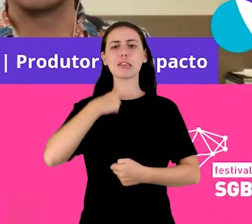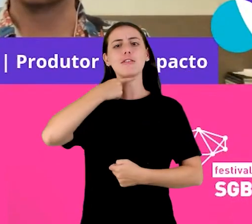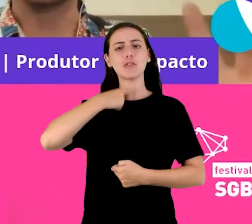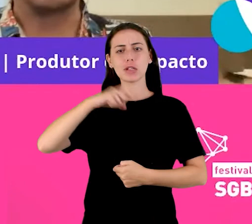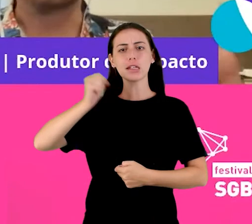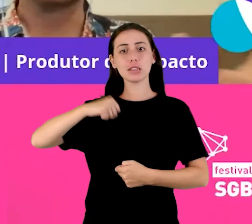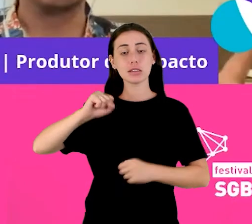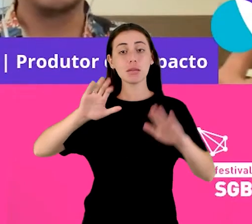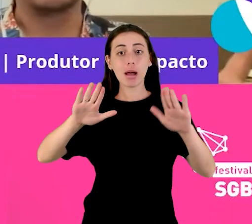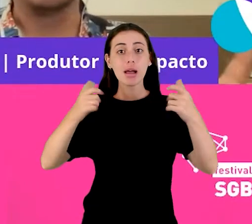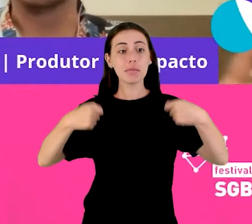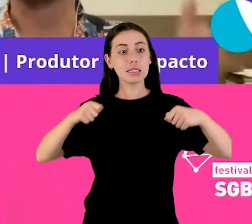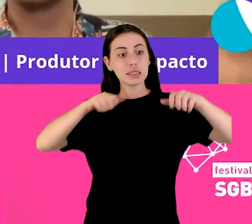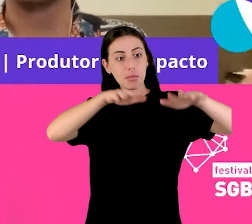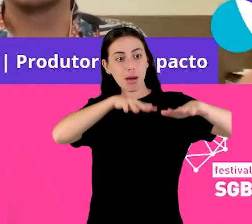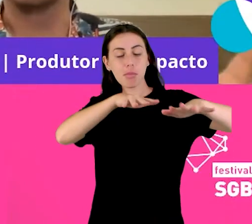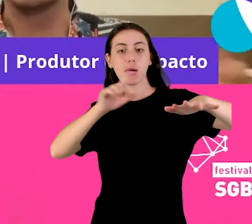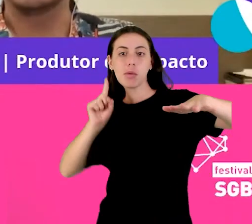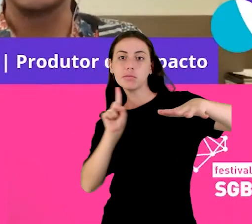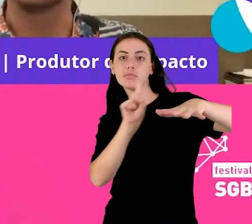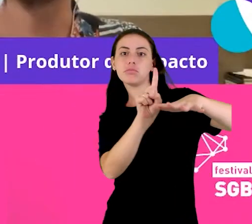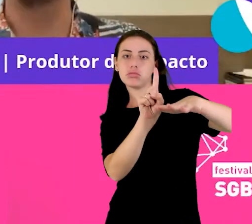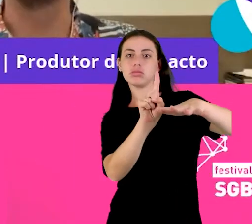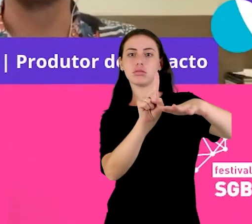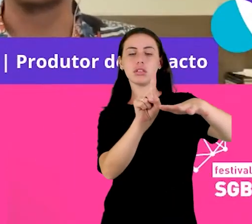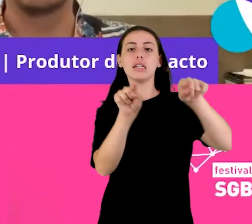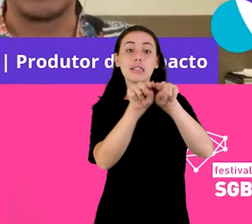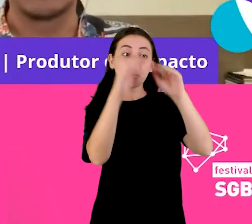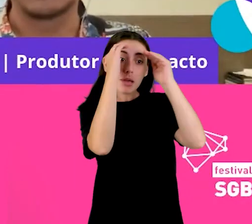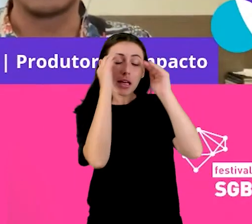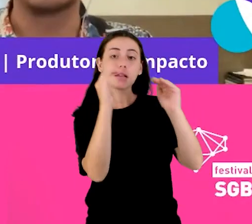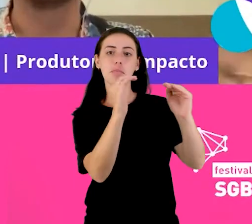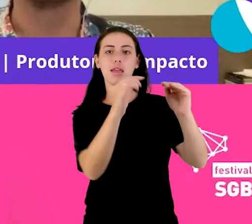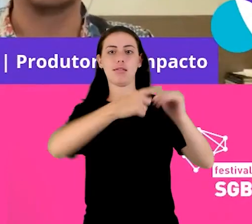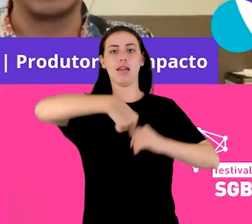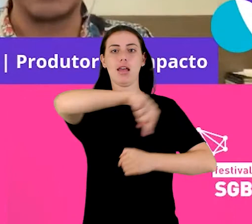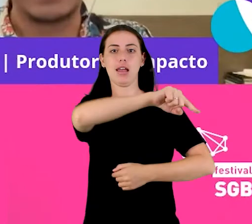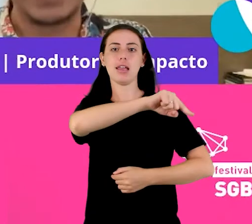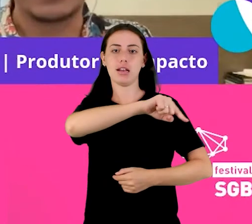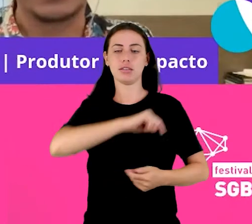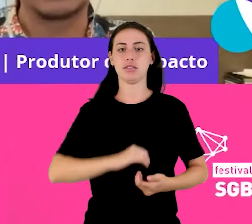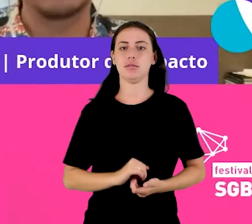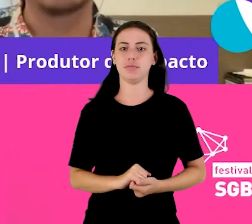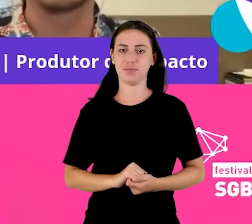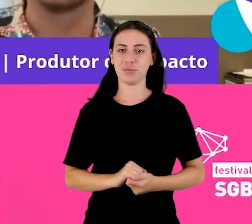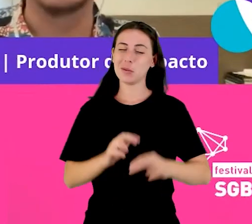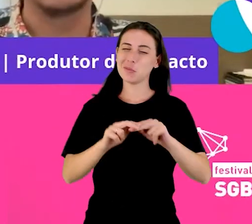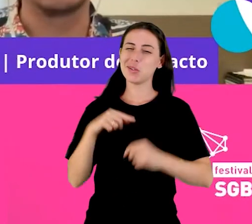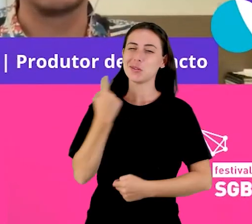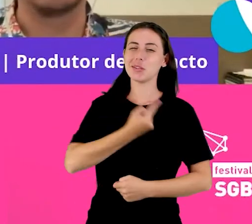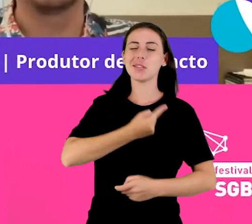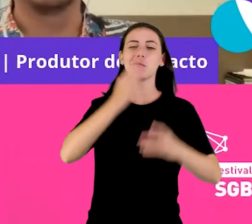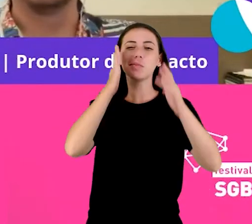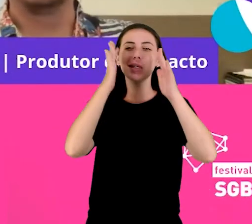Então, a gente também perceber que a gente pode ter muita vontade, só que a gente tem que se encaixar dentro de um campo que já respeitar esse trabalho de tanta gente que